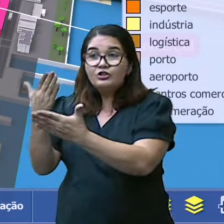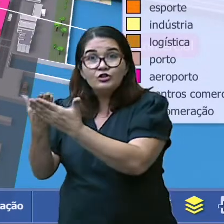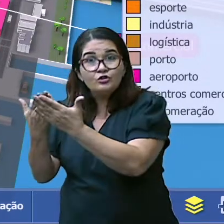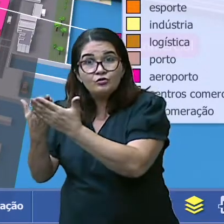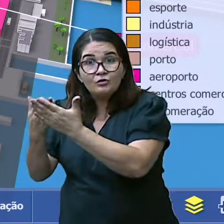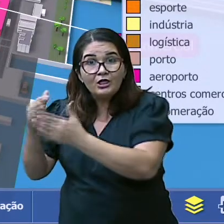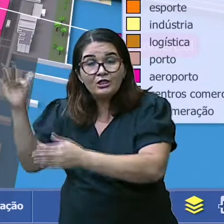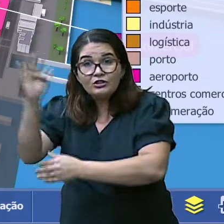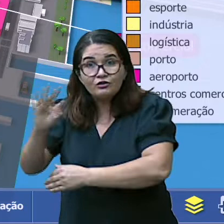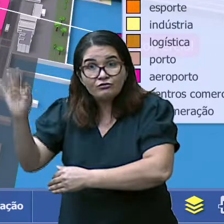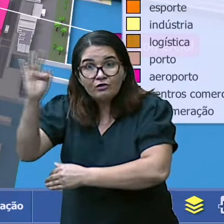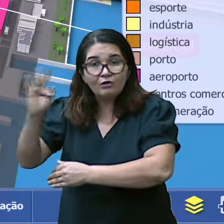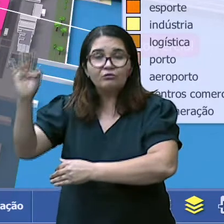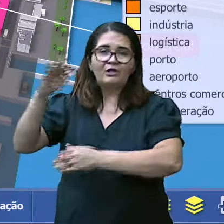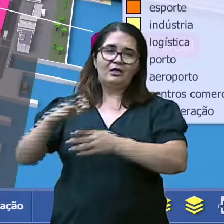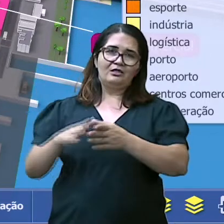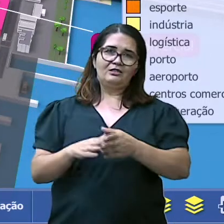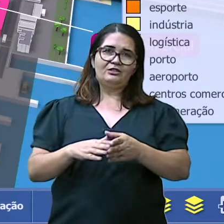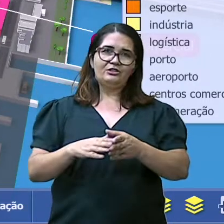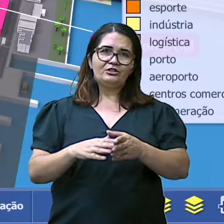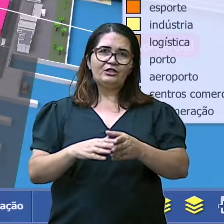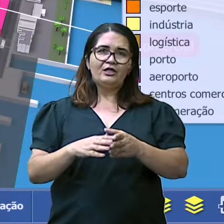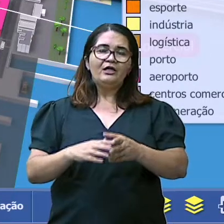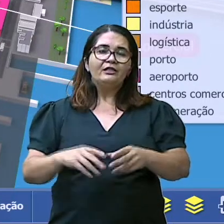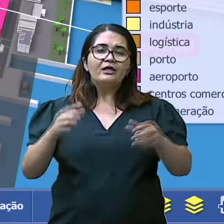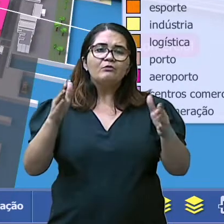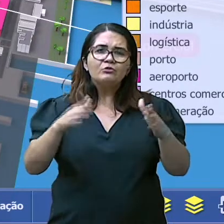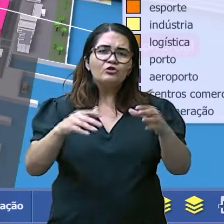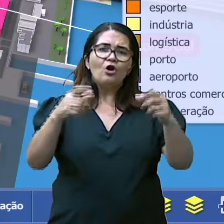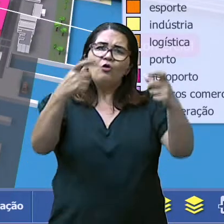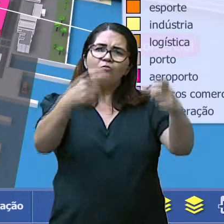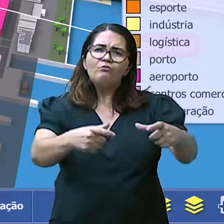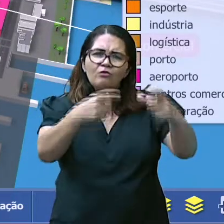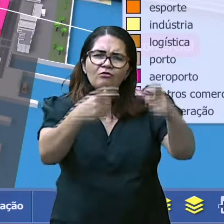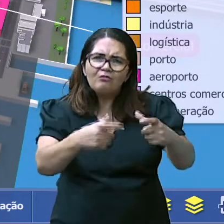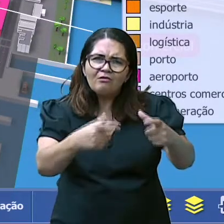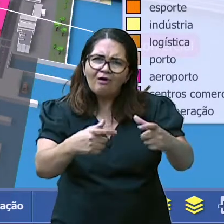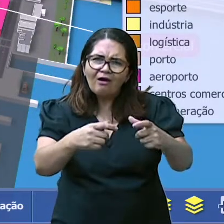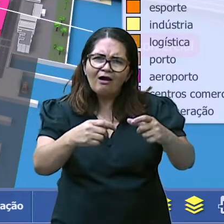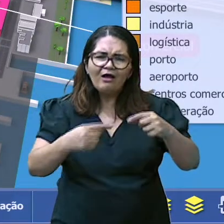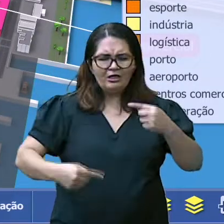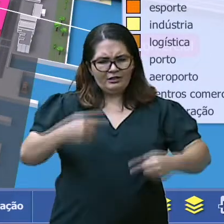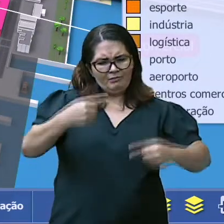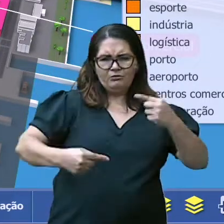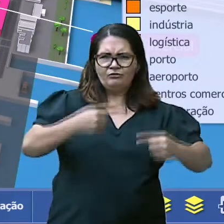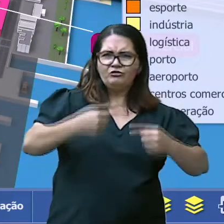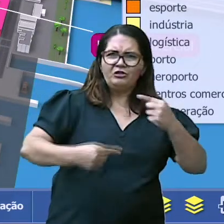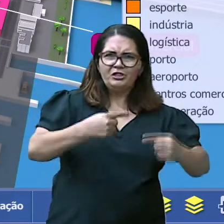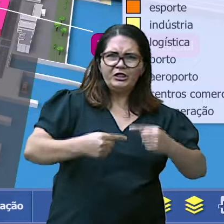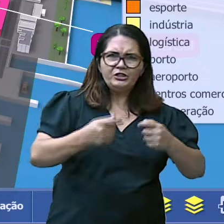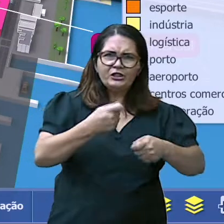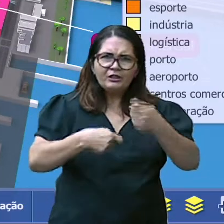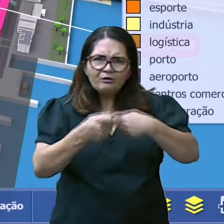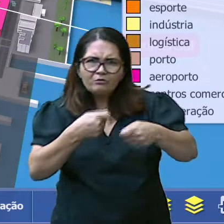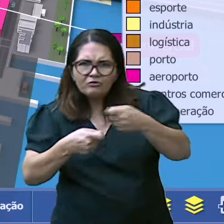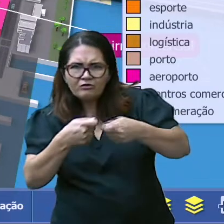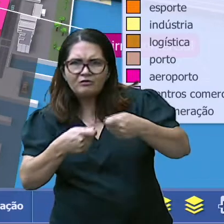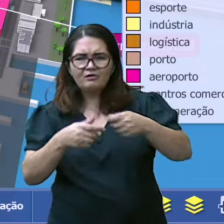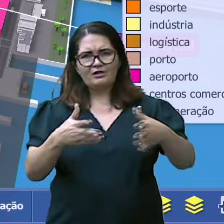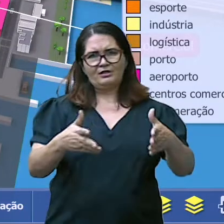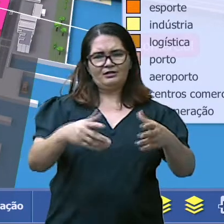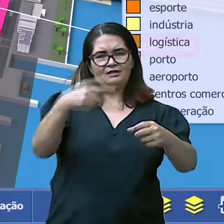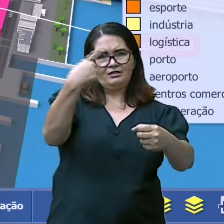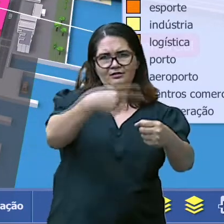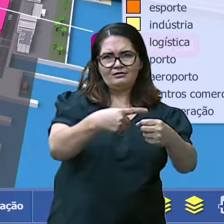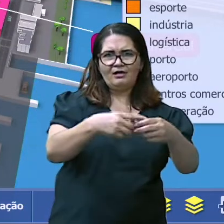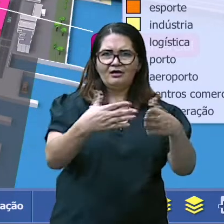temos a administração, né, política das cidades, área residencial